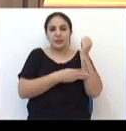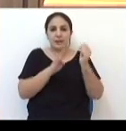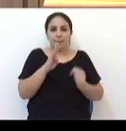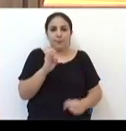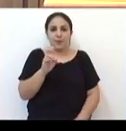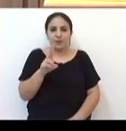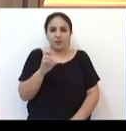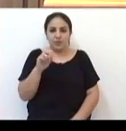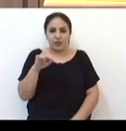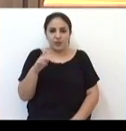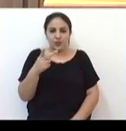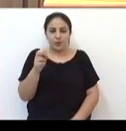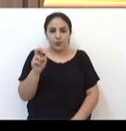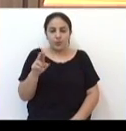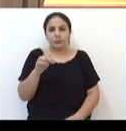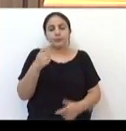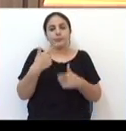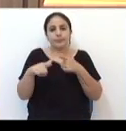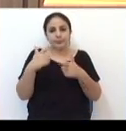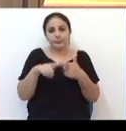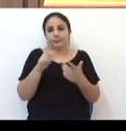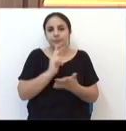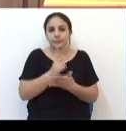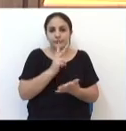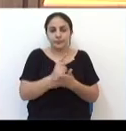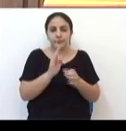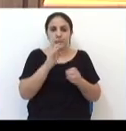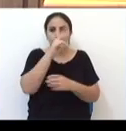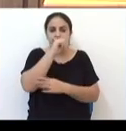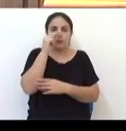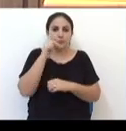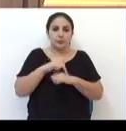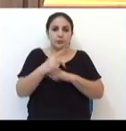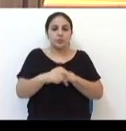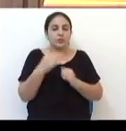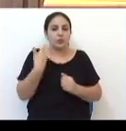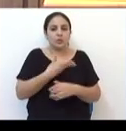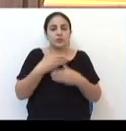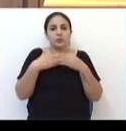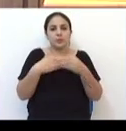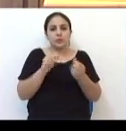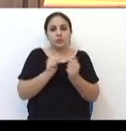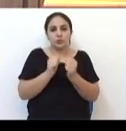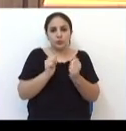um problema constante para o município de Passo Fundo. A gente vem acompanhando juntamente com a Associação de Moradores